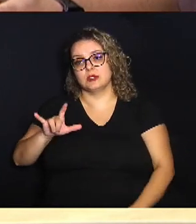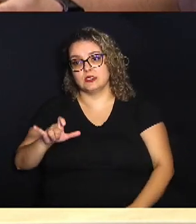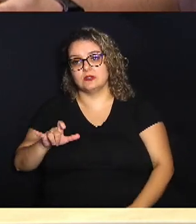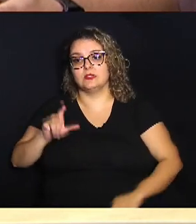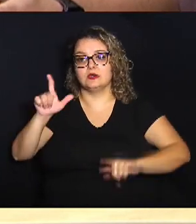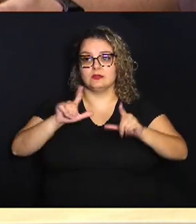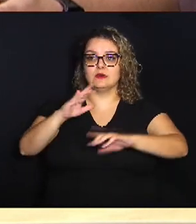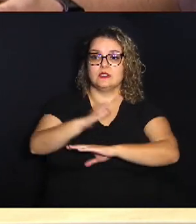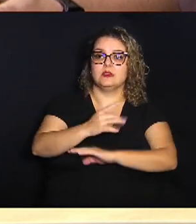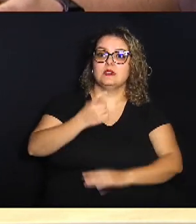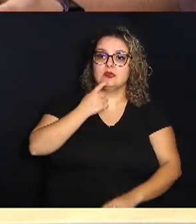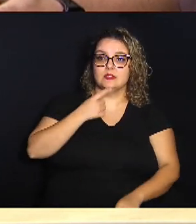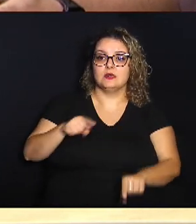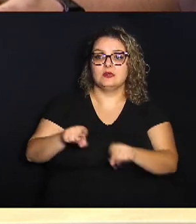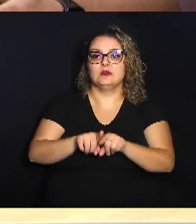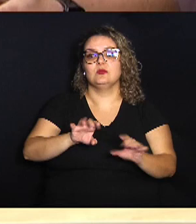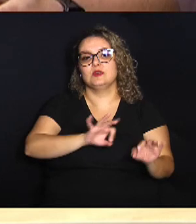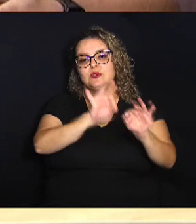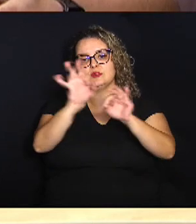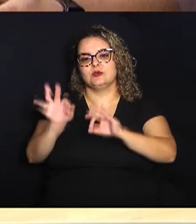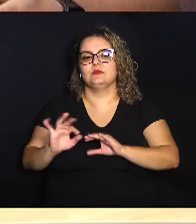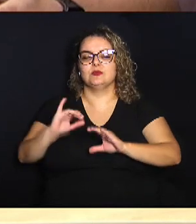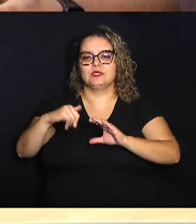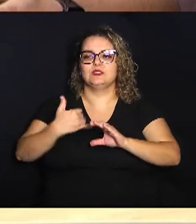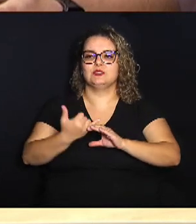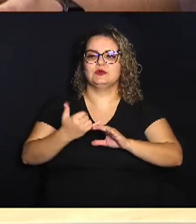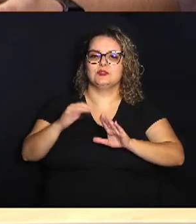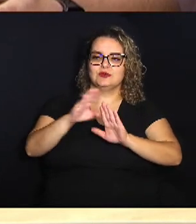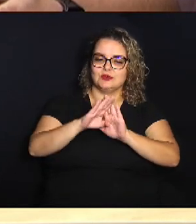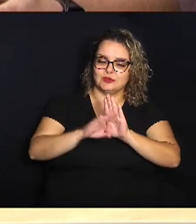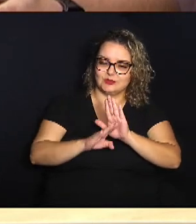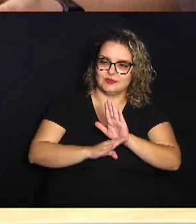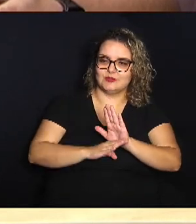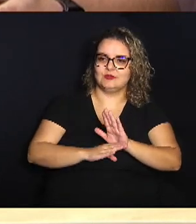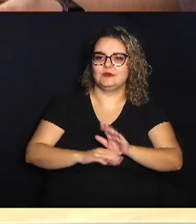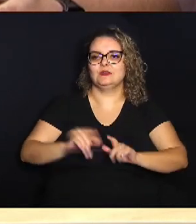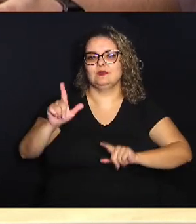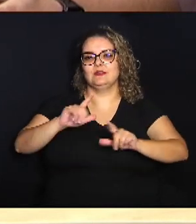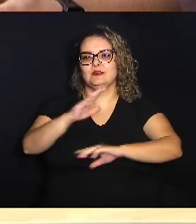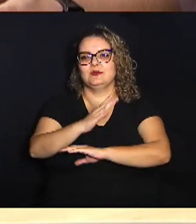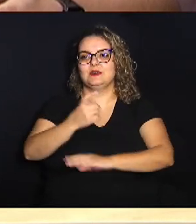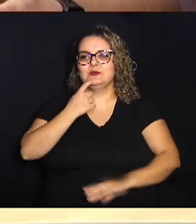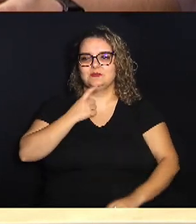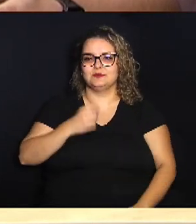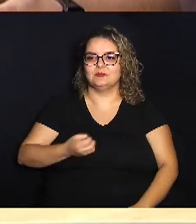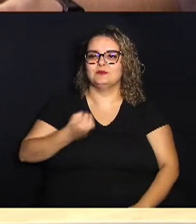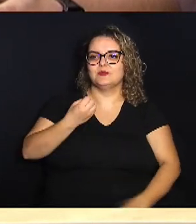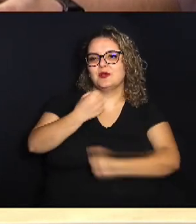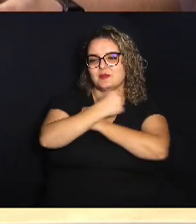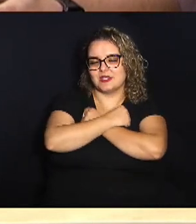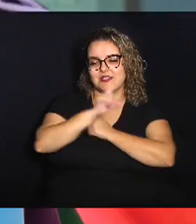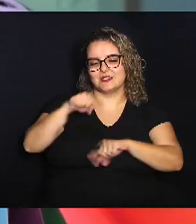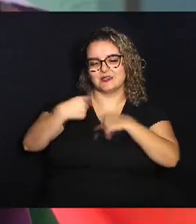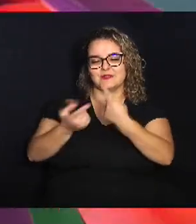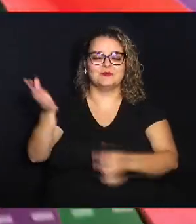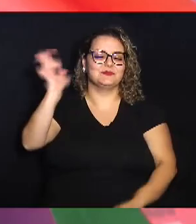Câmara Campinas, e acompanhar toda a nossa programação no YouTube TV Câmara Campinas. Um abraço e até a